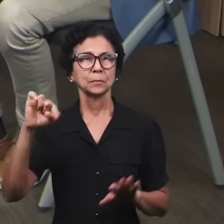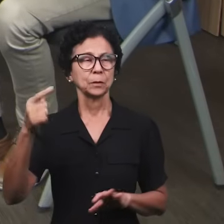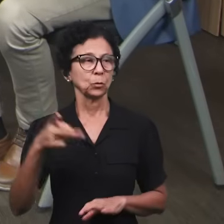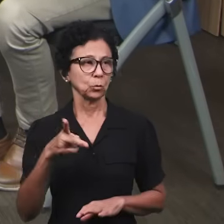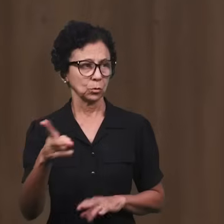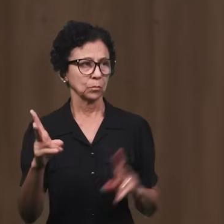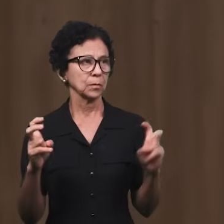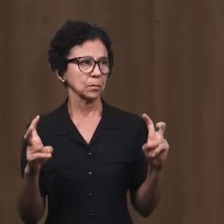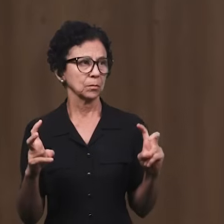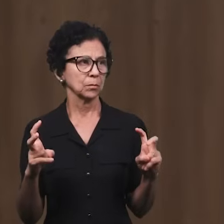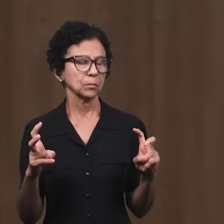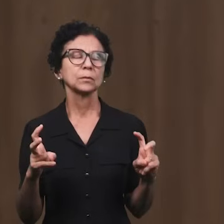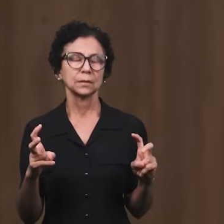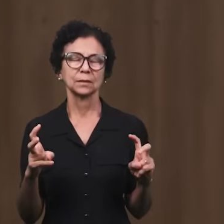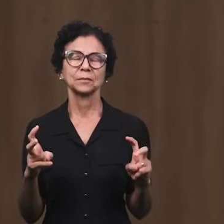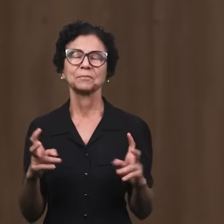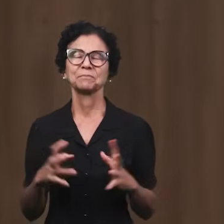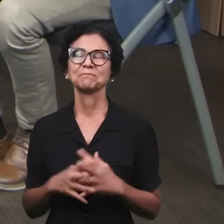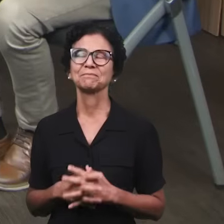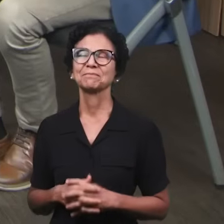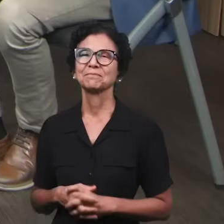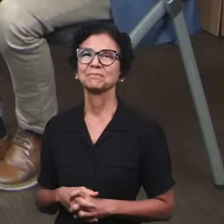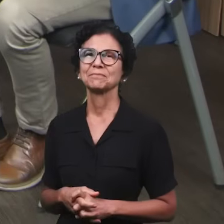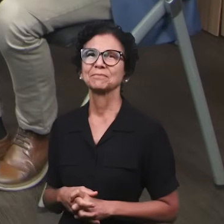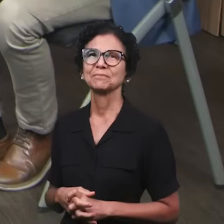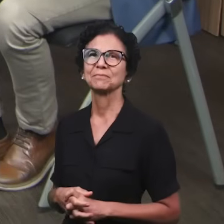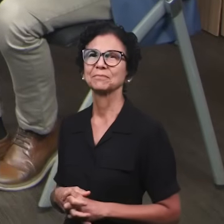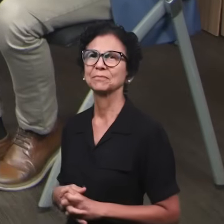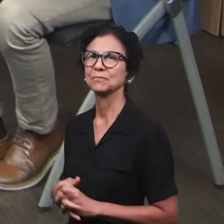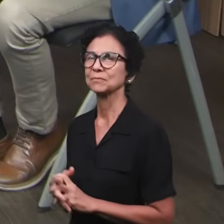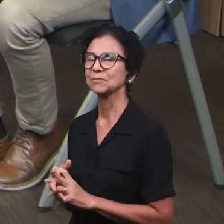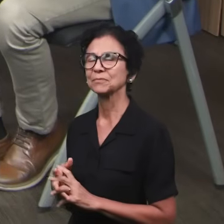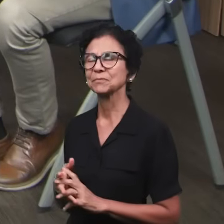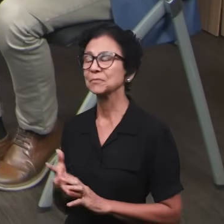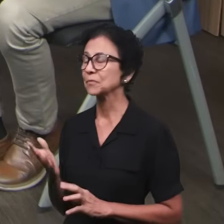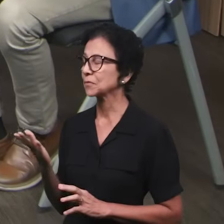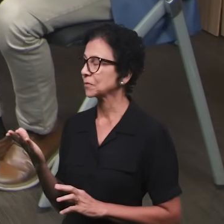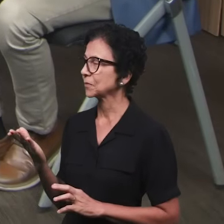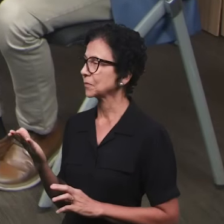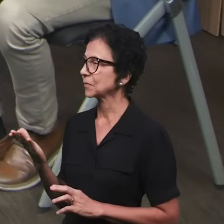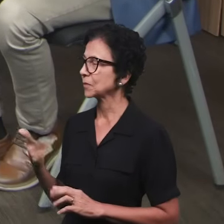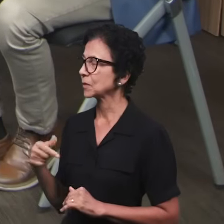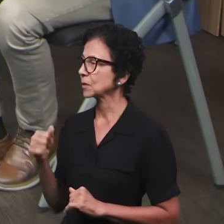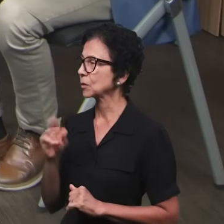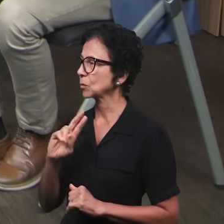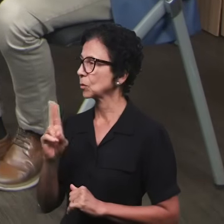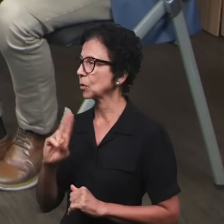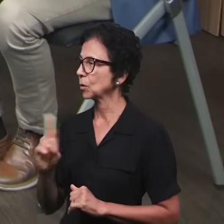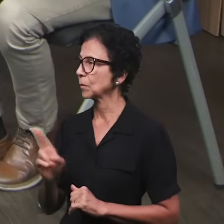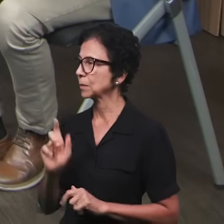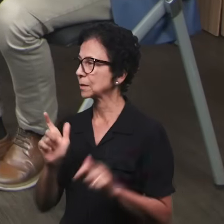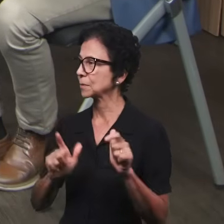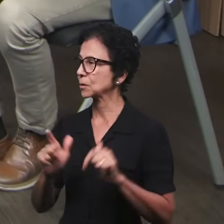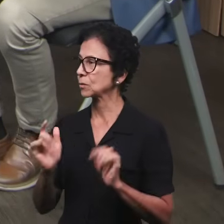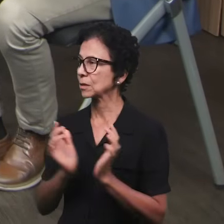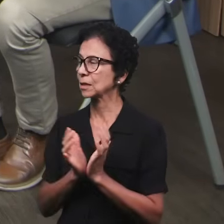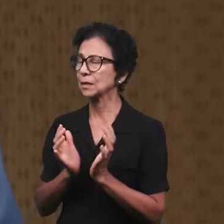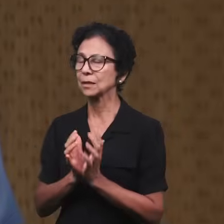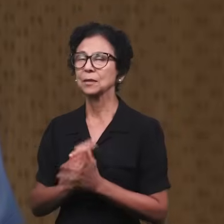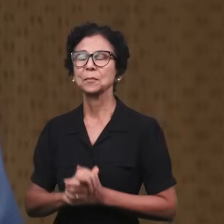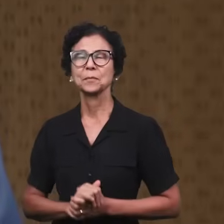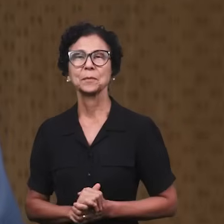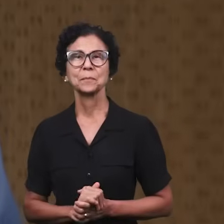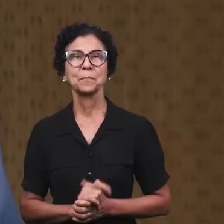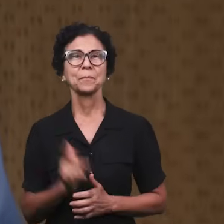Com certeza. Tá certo? Será uma alegria. Muito bem. Daniel, fala sobre a equipe de produção, Deus te Claro. abençoe. Paz do Senhor,